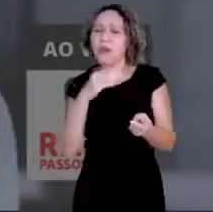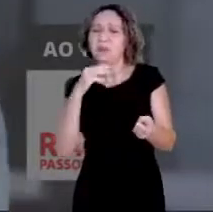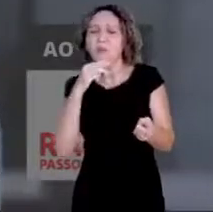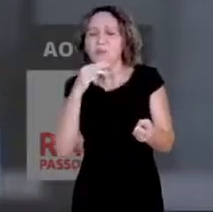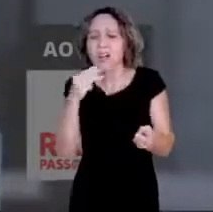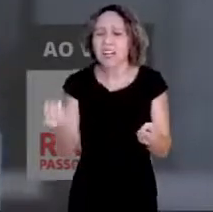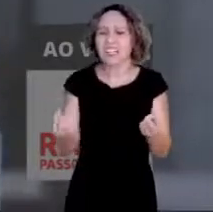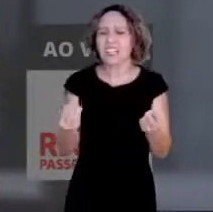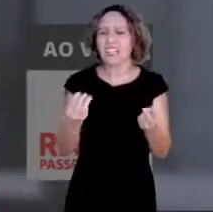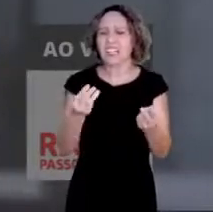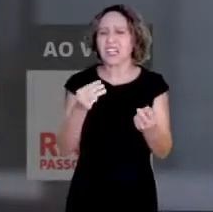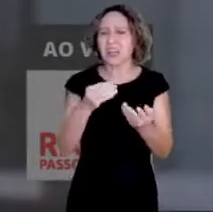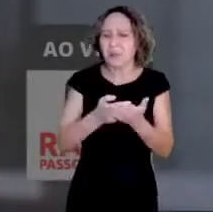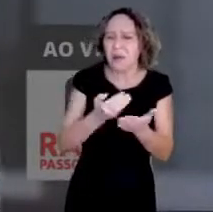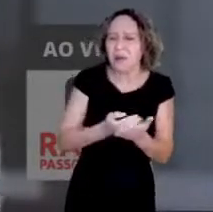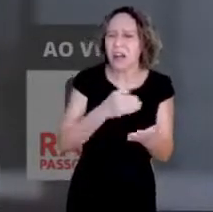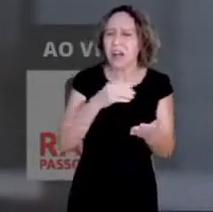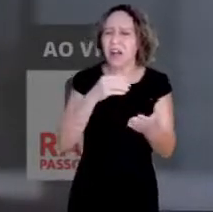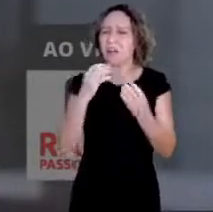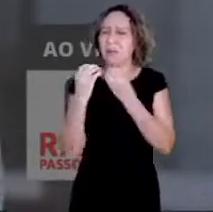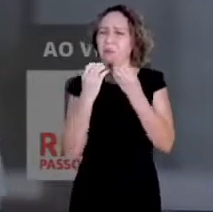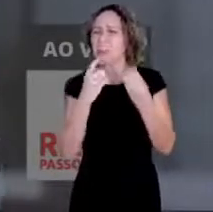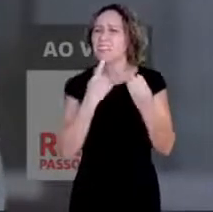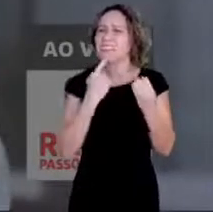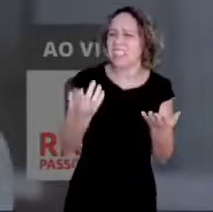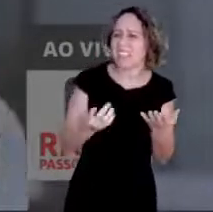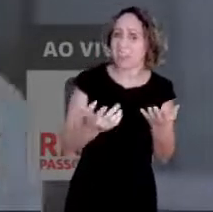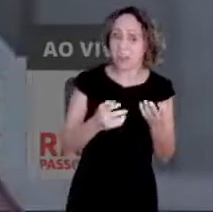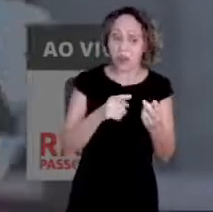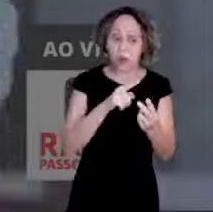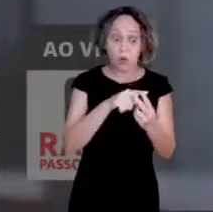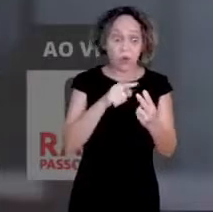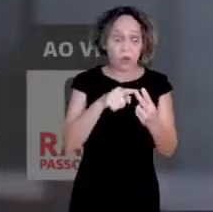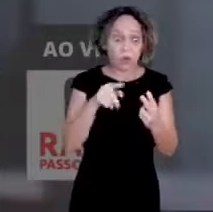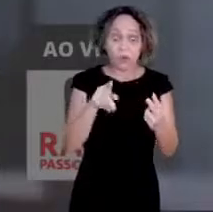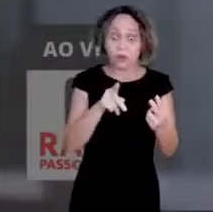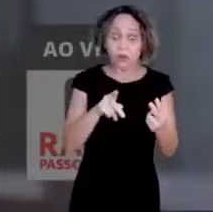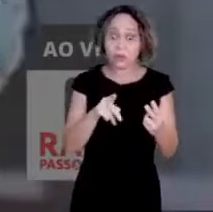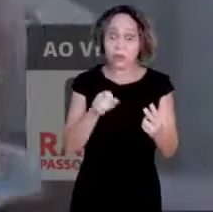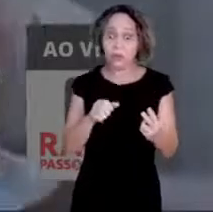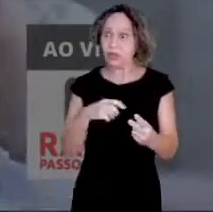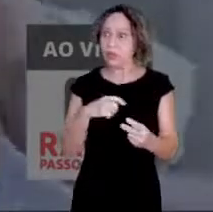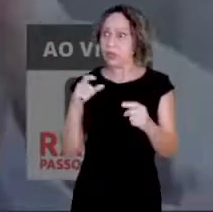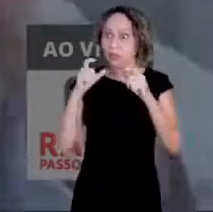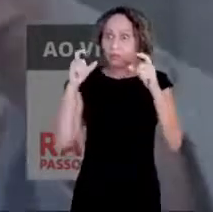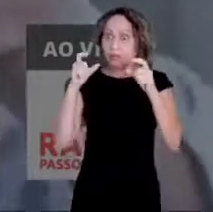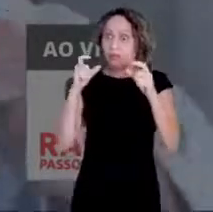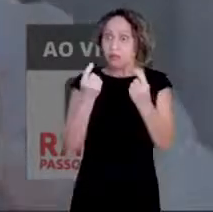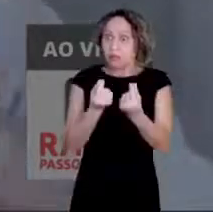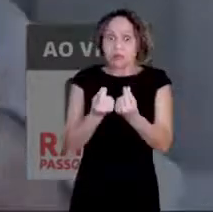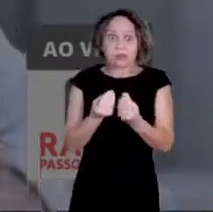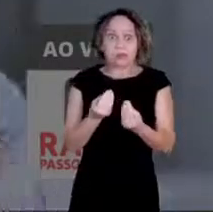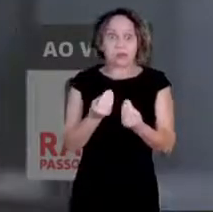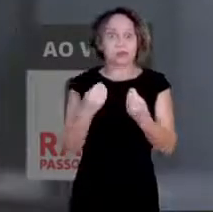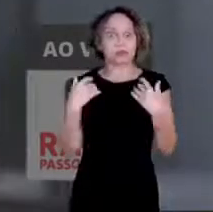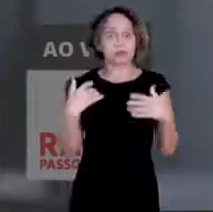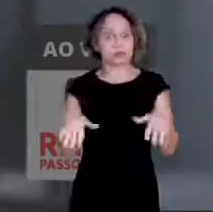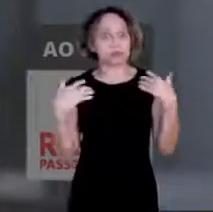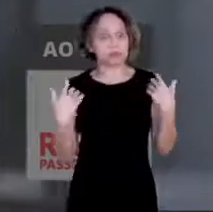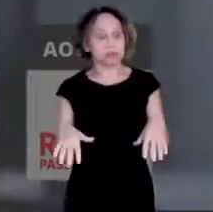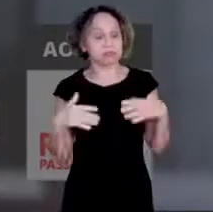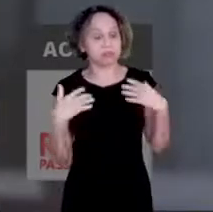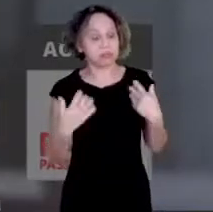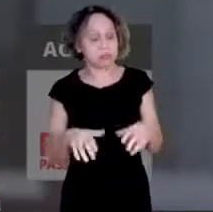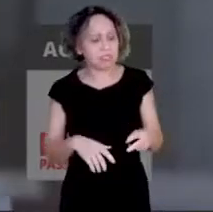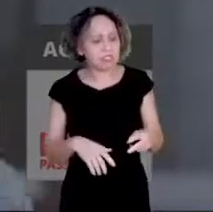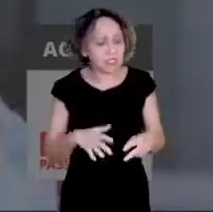não permitir que o preço oscilasse muito para cima quando tivesse atravessador tentando, sabe, expropriar, sabe, o povo mais